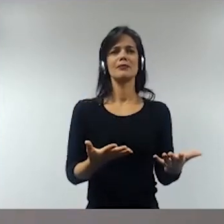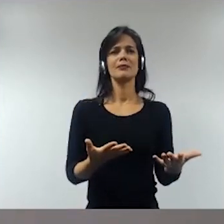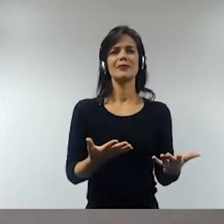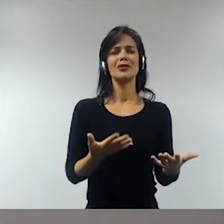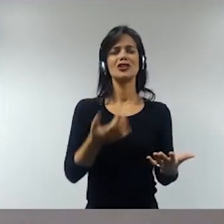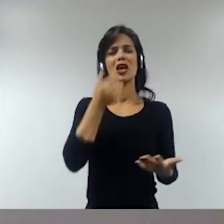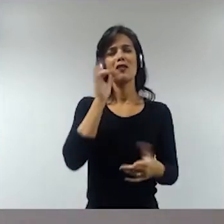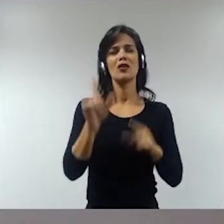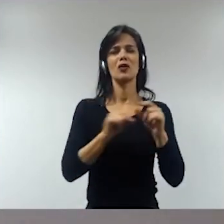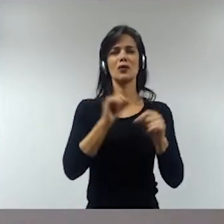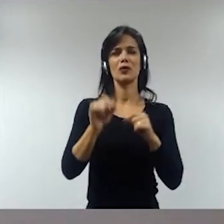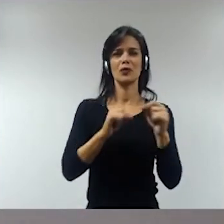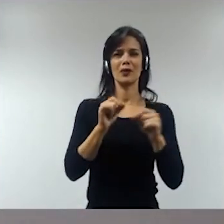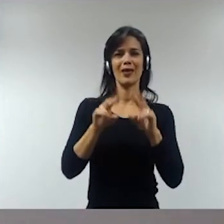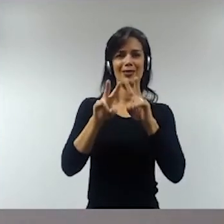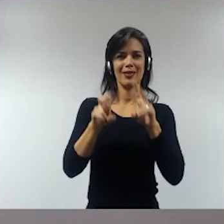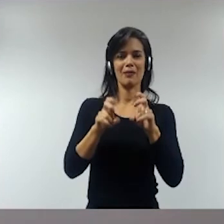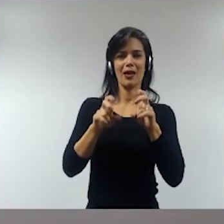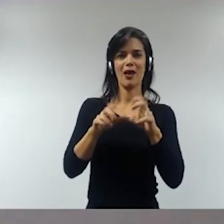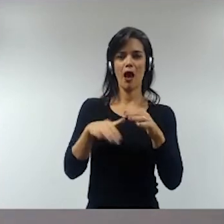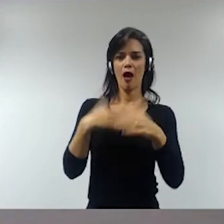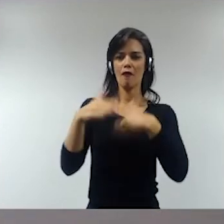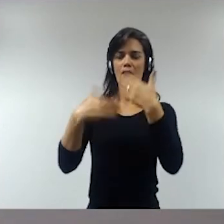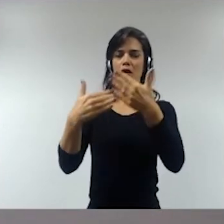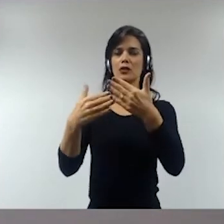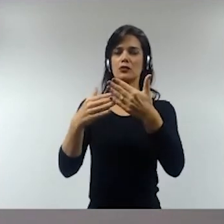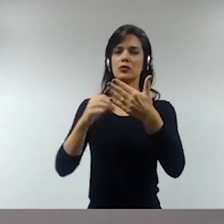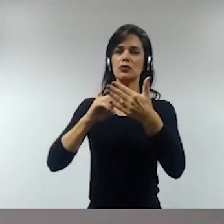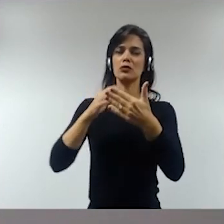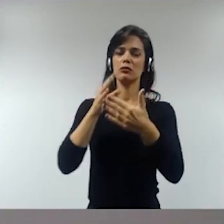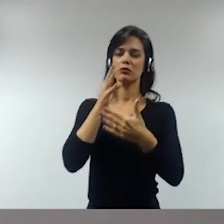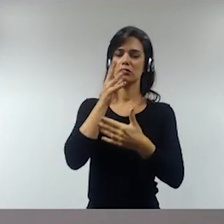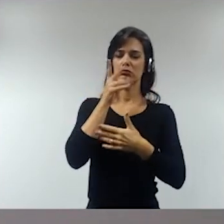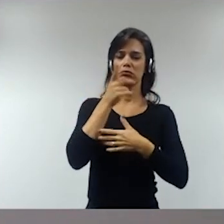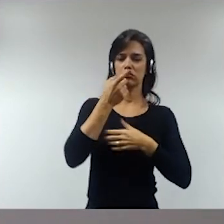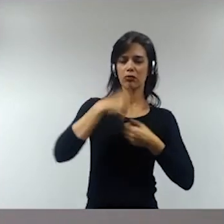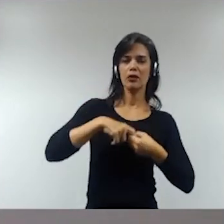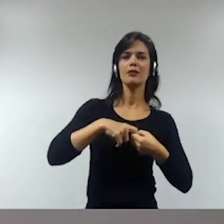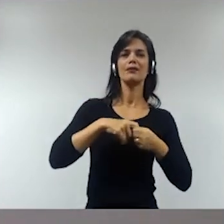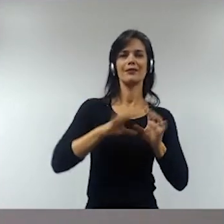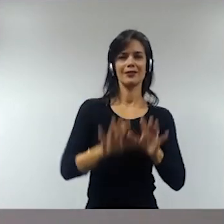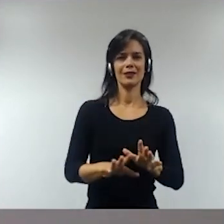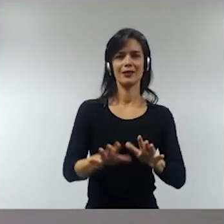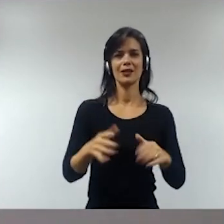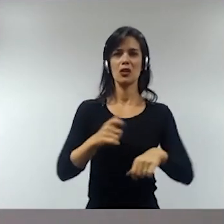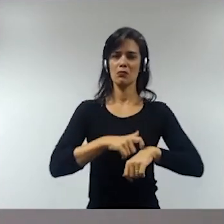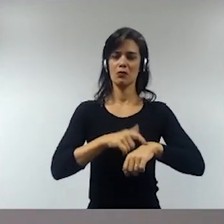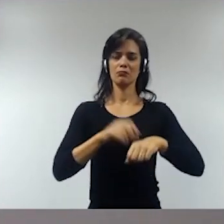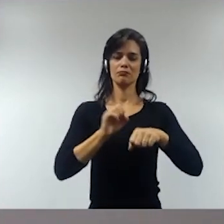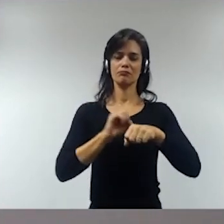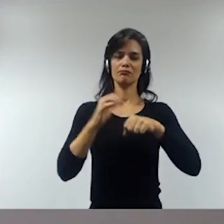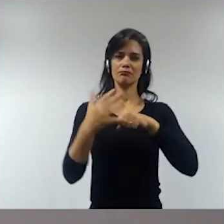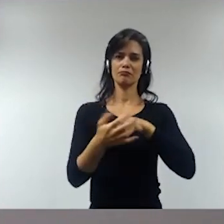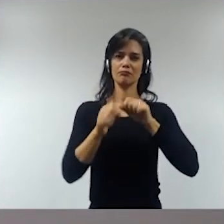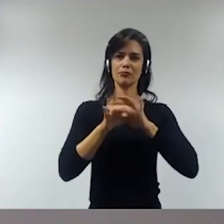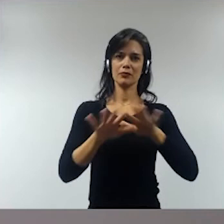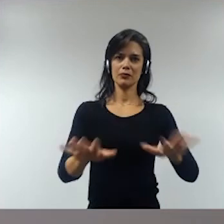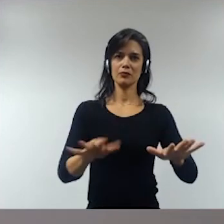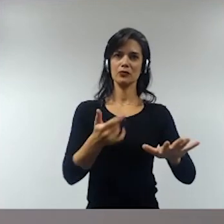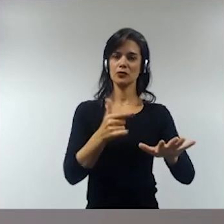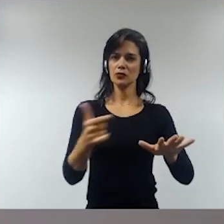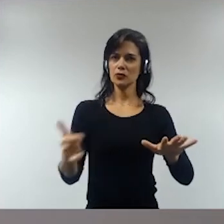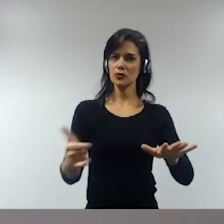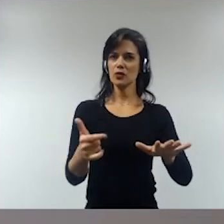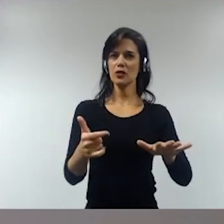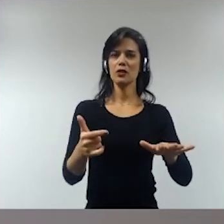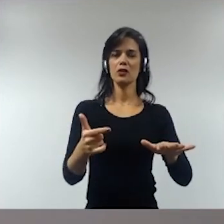avanços e retrocessos. A gente não ignora o fato de que, se nesse momento de pandemia a gente não tivesse